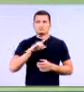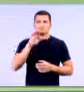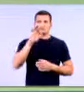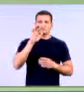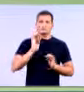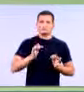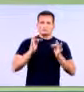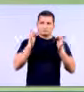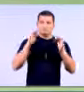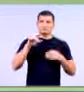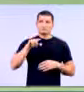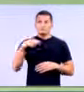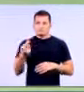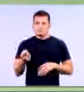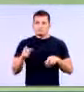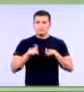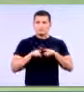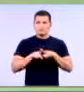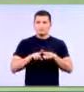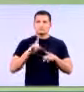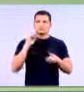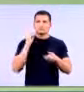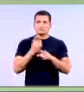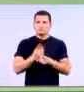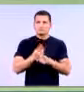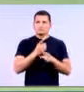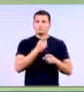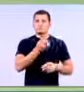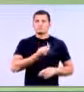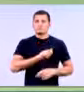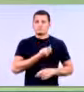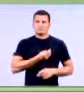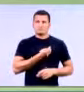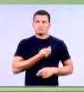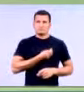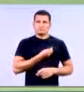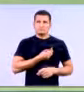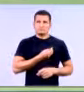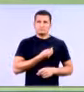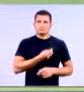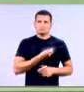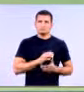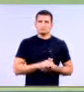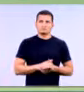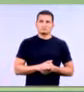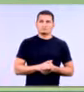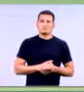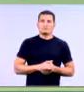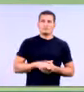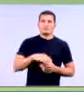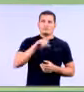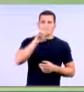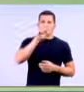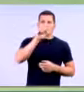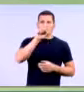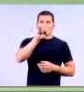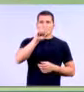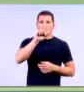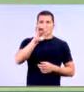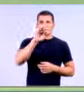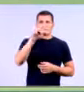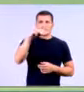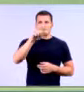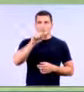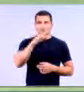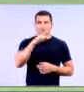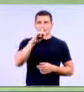e também os encontros presenciais. Já o sistema de tutoria faz